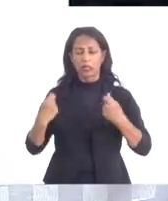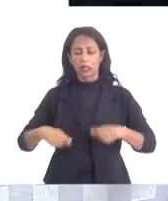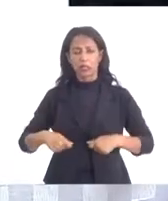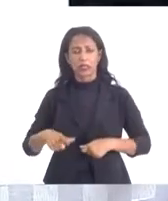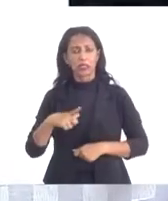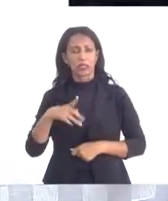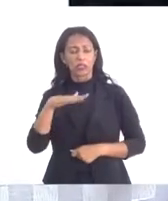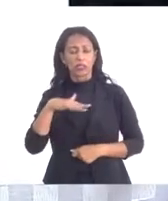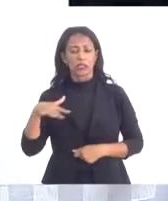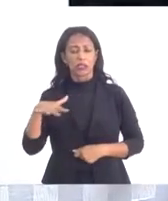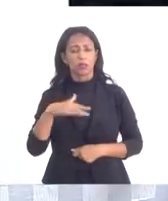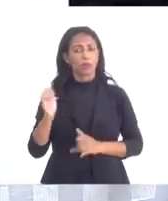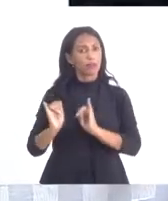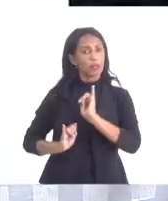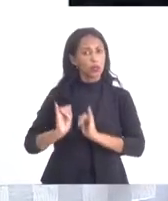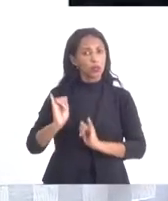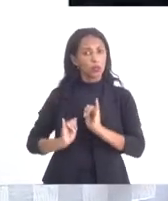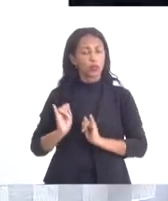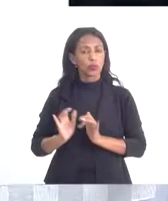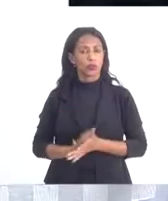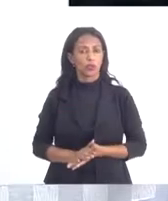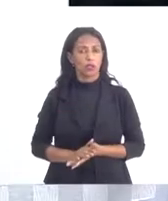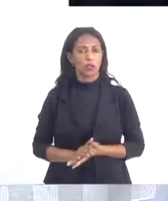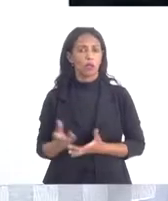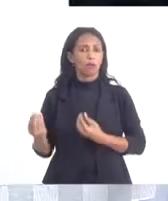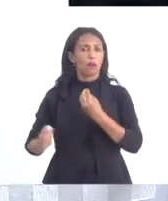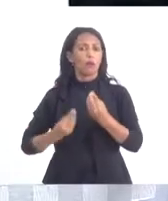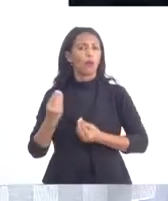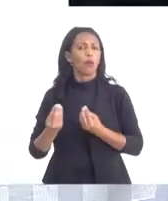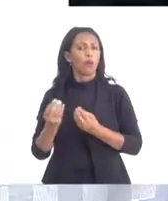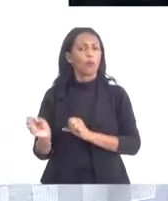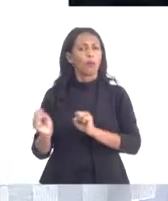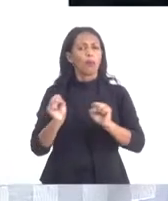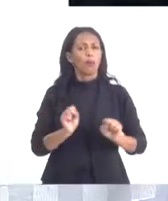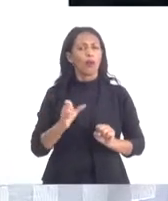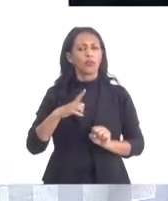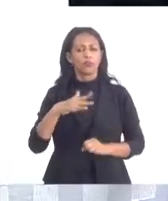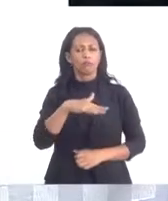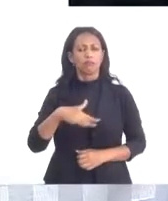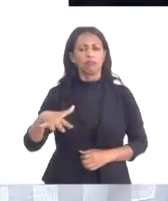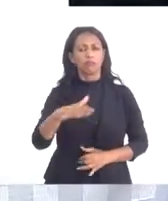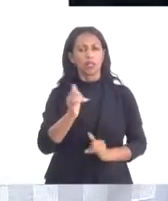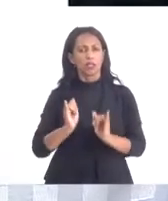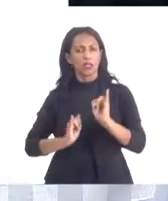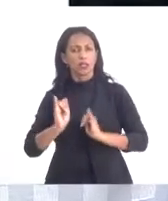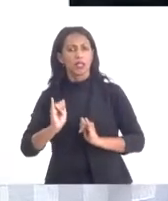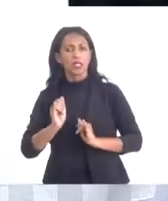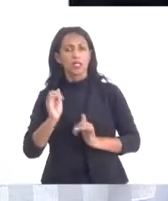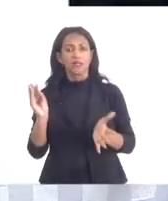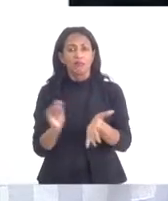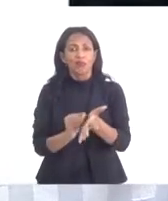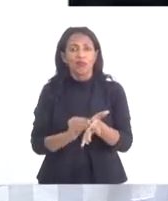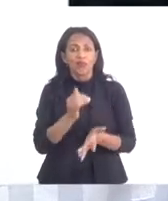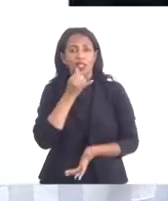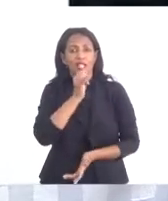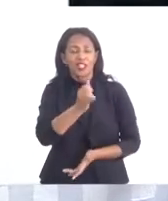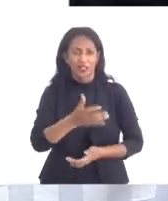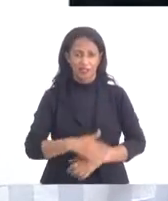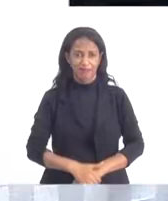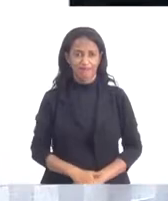ter espaço para a indústria. Mas como a gente pode ter áreas industriais na região se a gente não tem a energia?